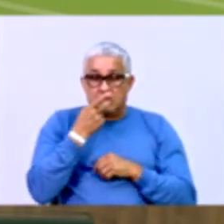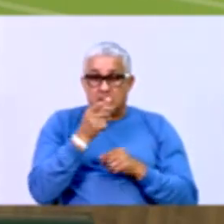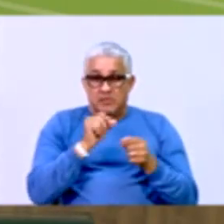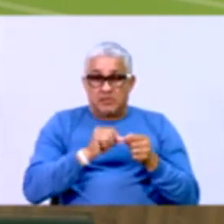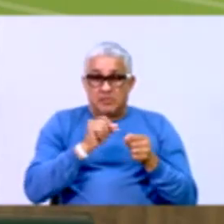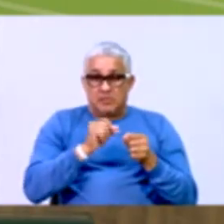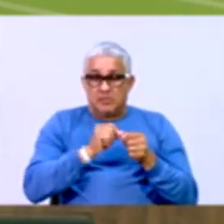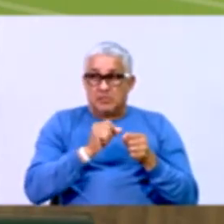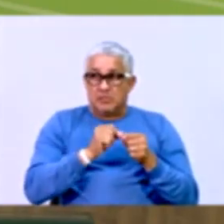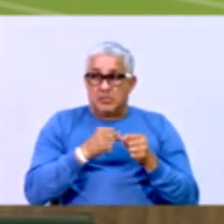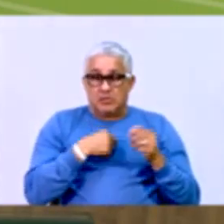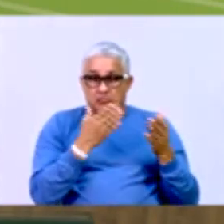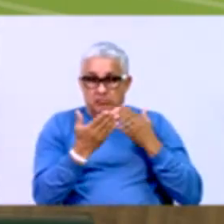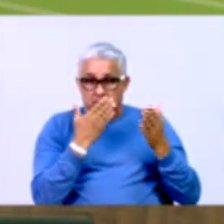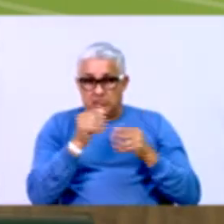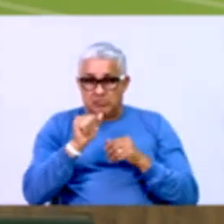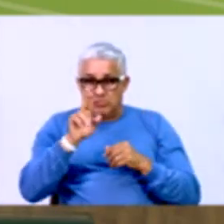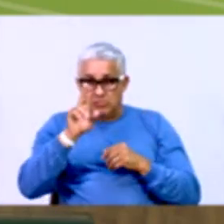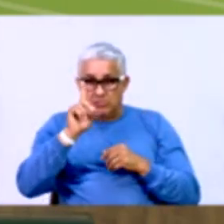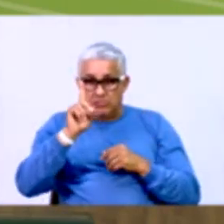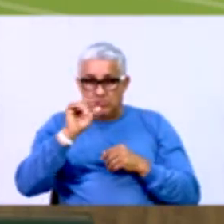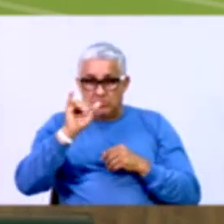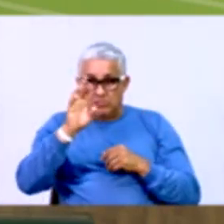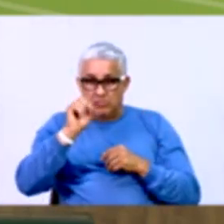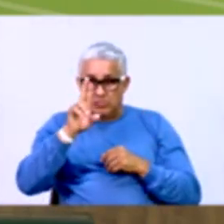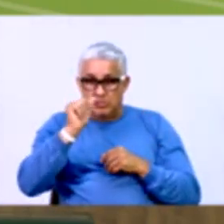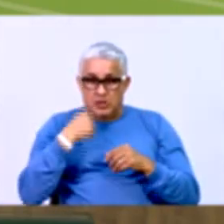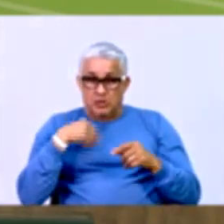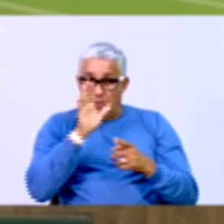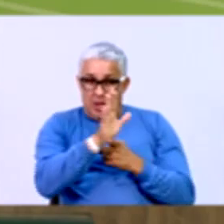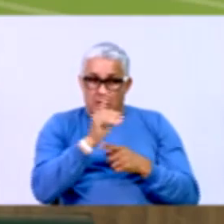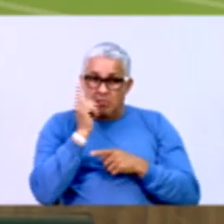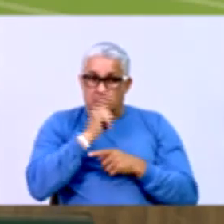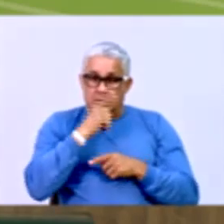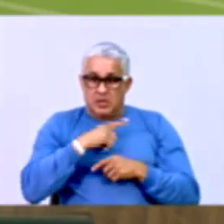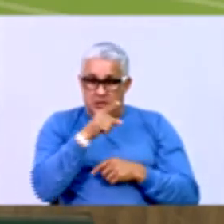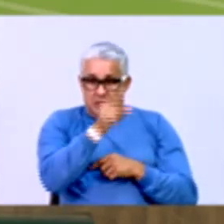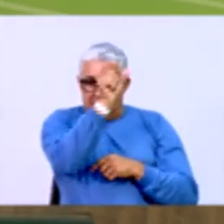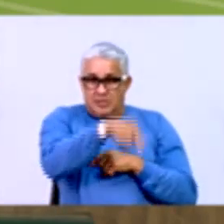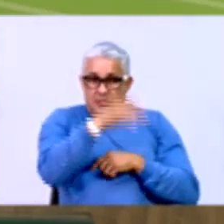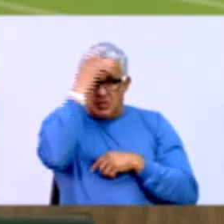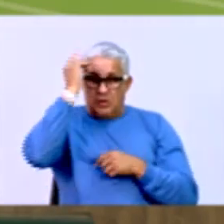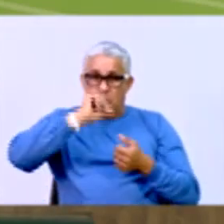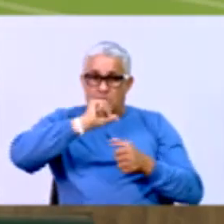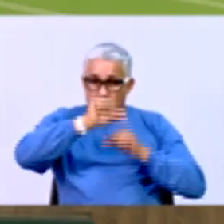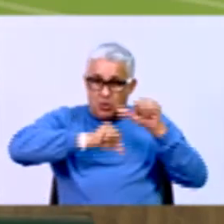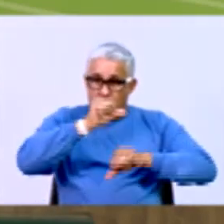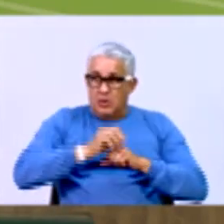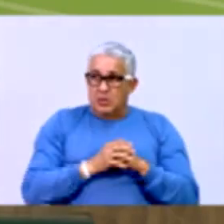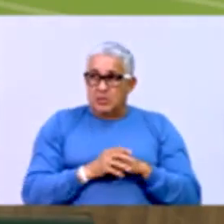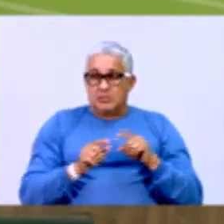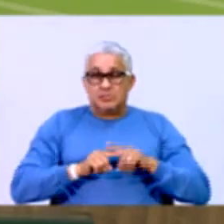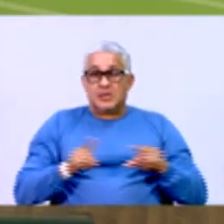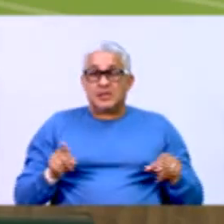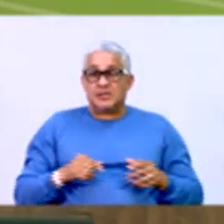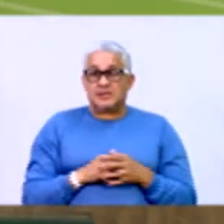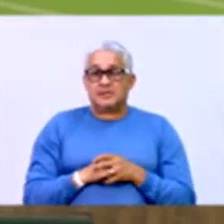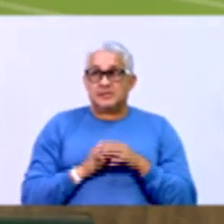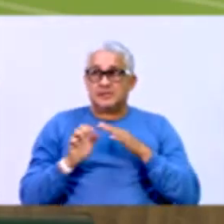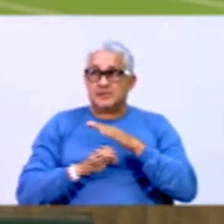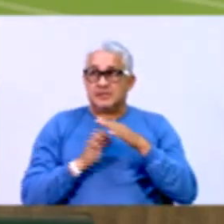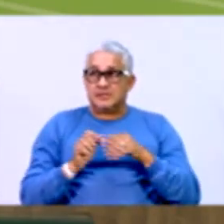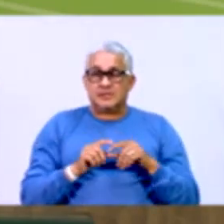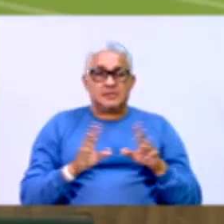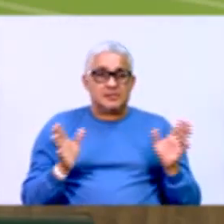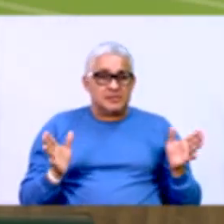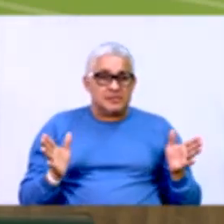eu analisei a auditoria, né? Eu apontei uma falha lá, o fulano de tal alterou. Mas a empresa falou, não,